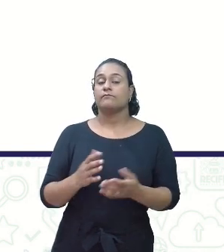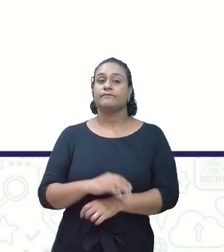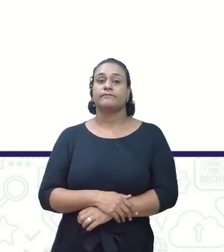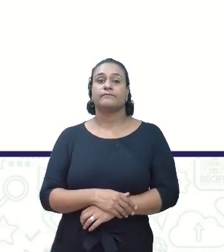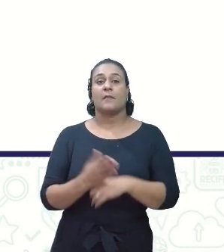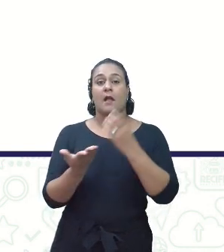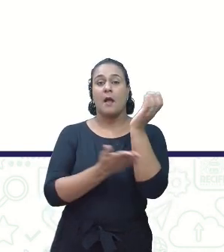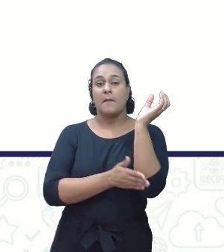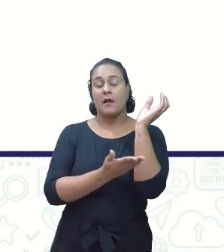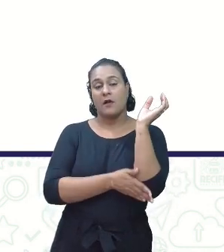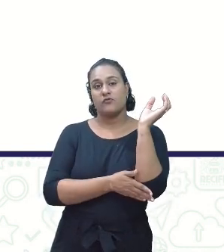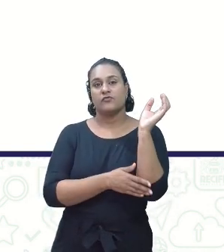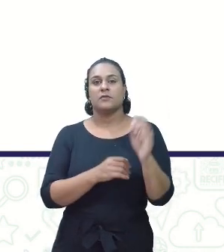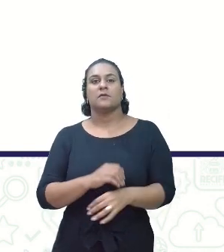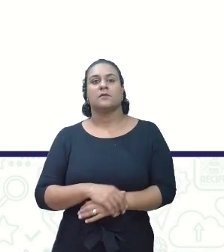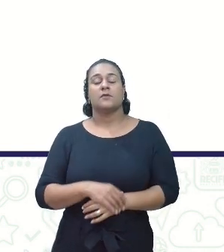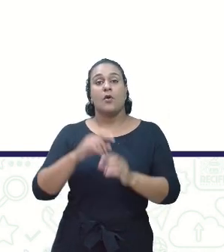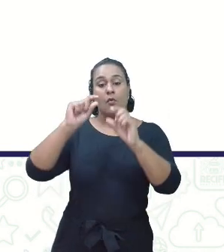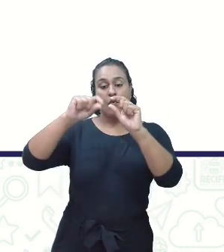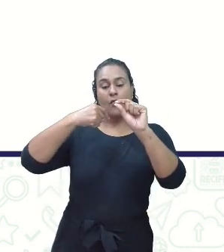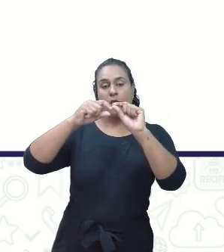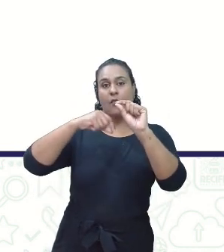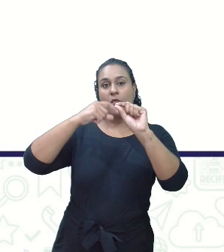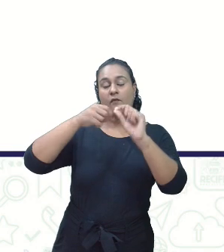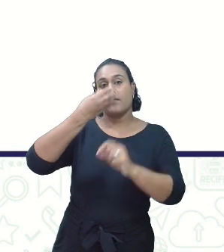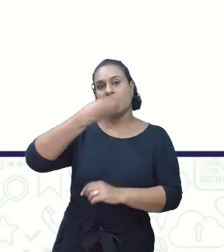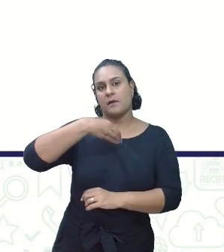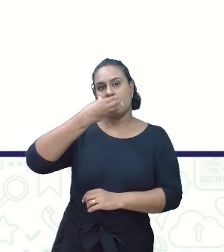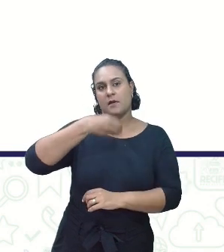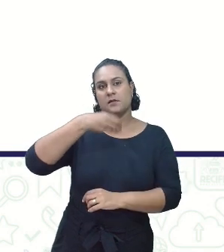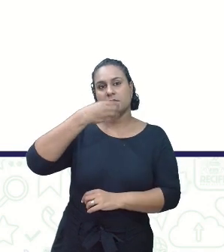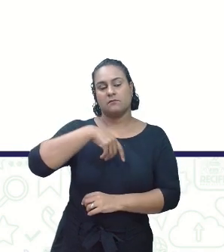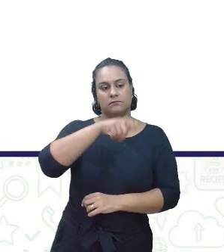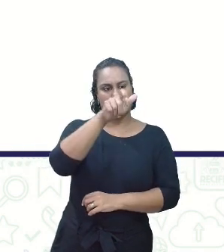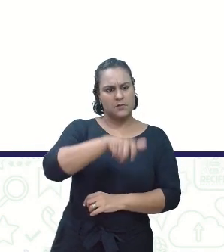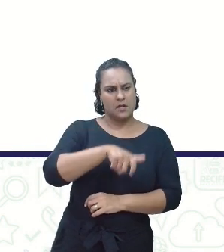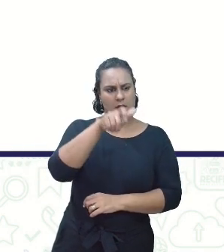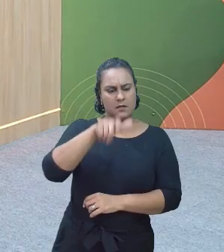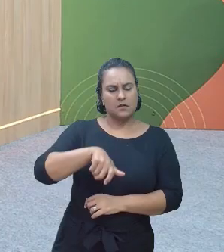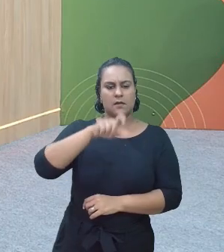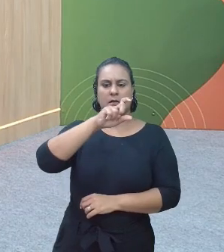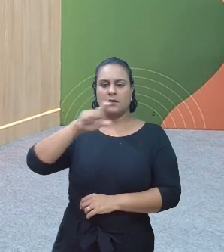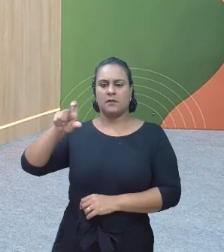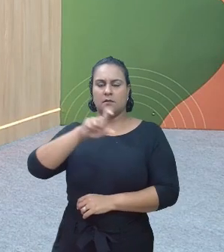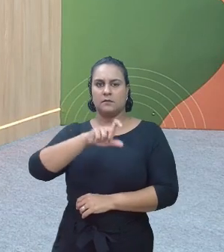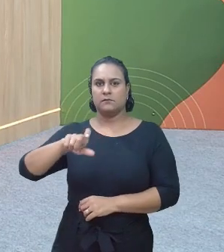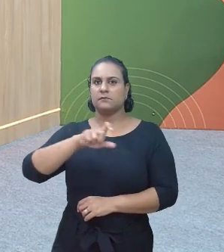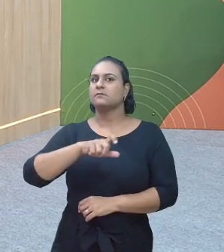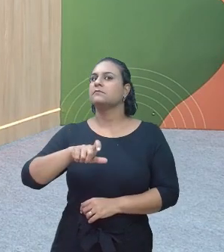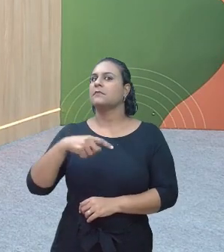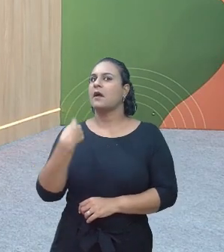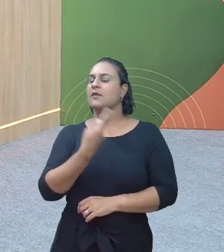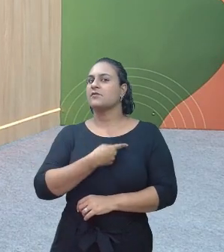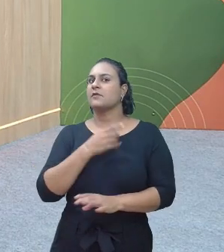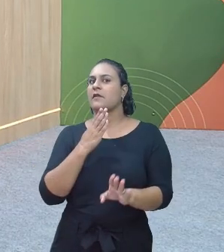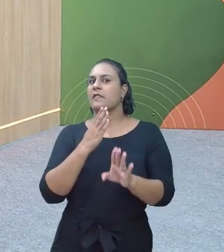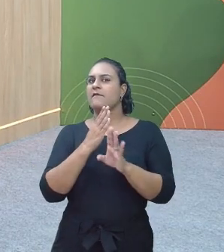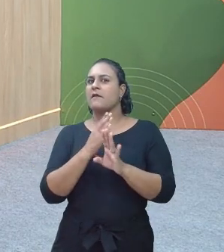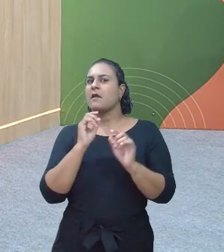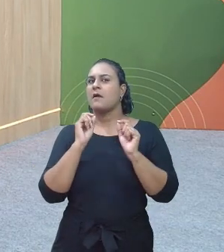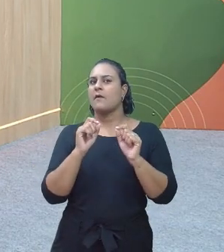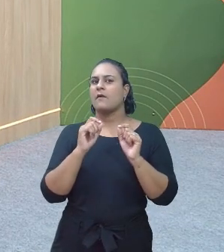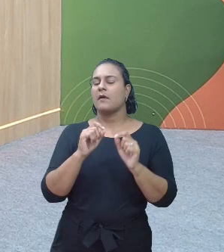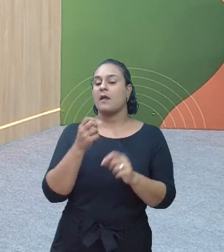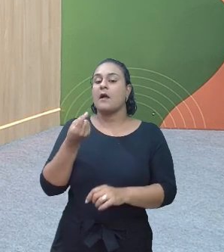abacaxi, uva e maçã. Tanto na linha quanto na coluna, é possível que a gente consiga identificar quais que